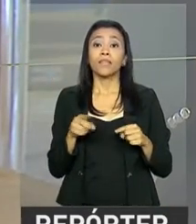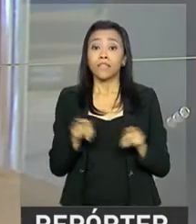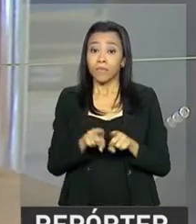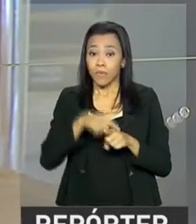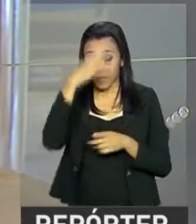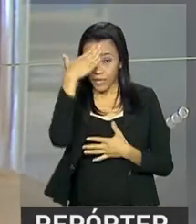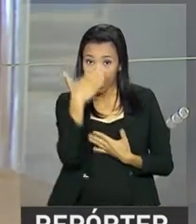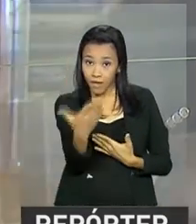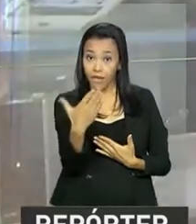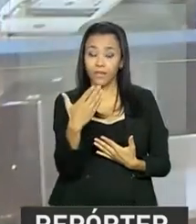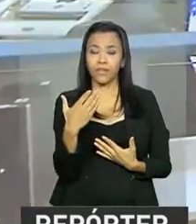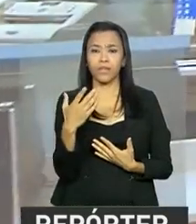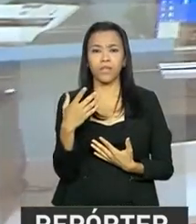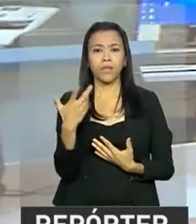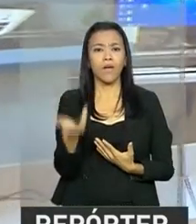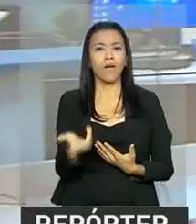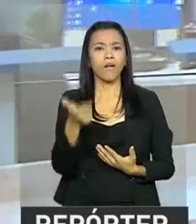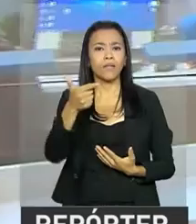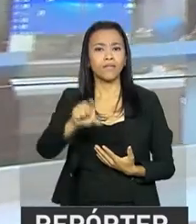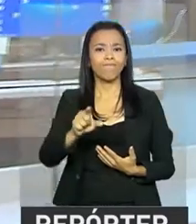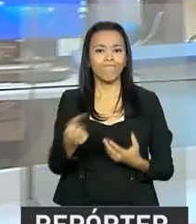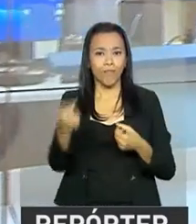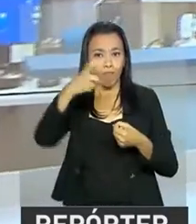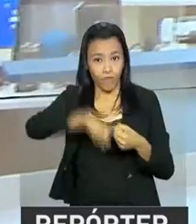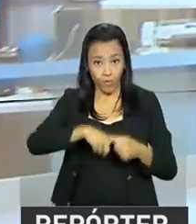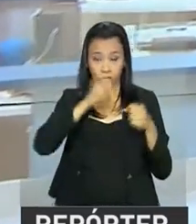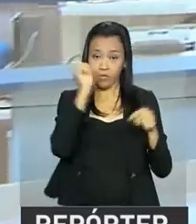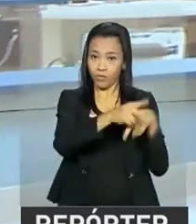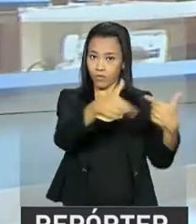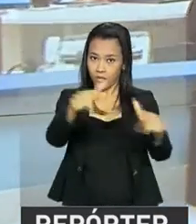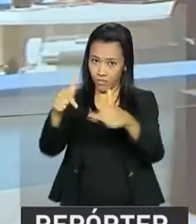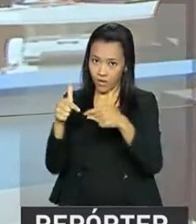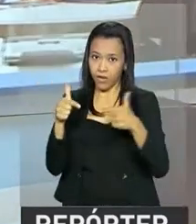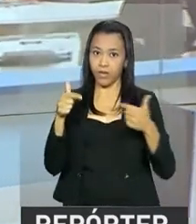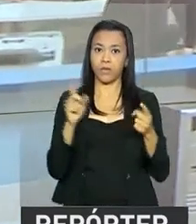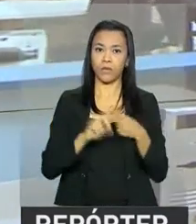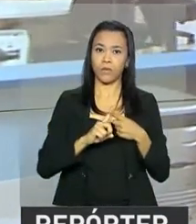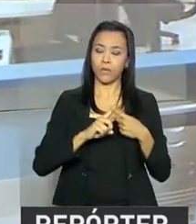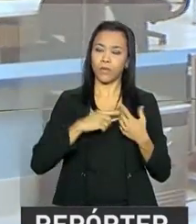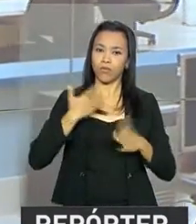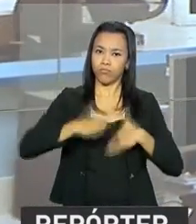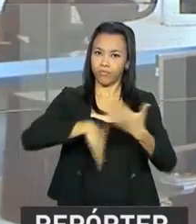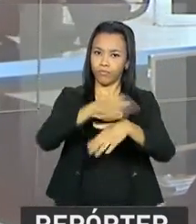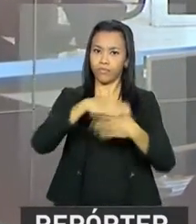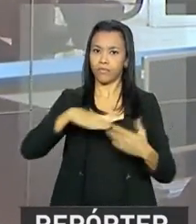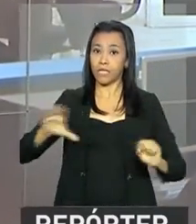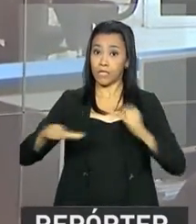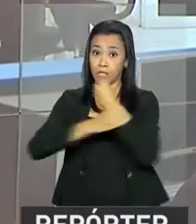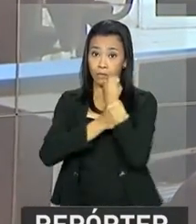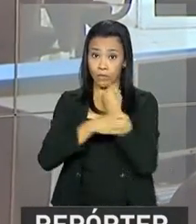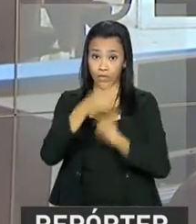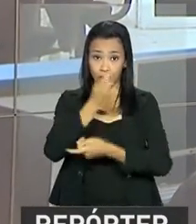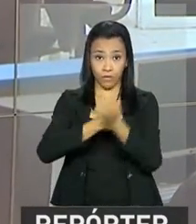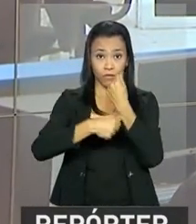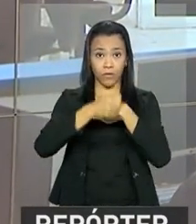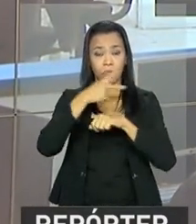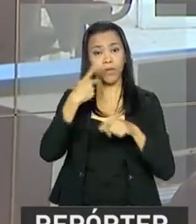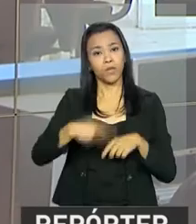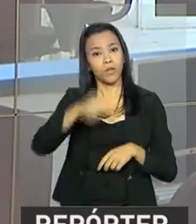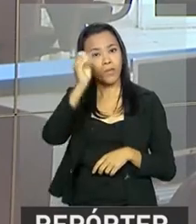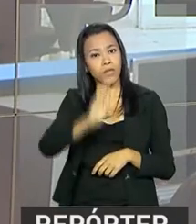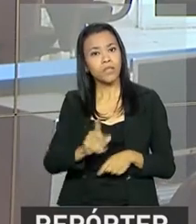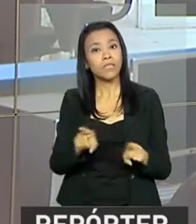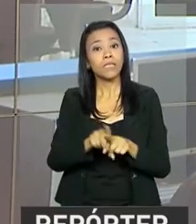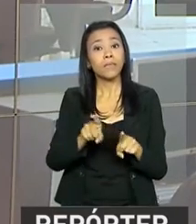do palácio planalto e olha a retomada do emprego do crescimento da confiança na economia brasileira ea importância da